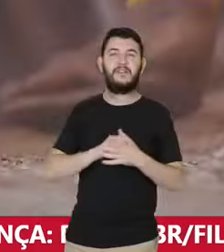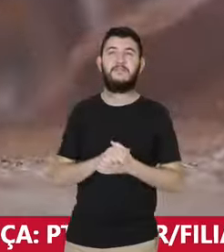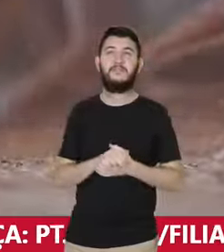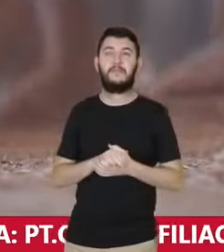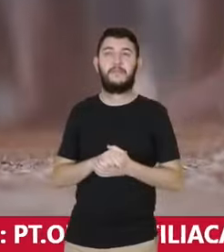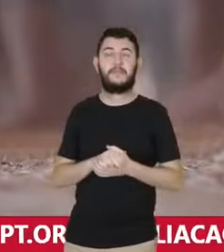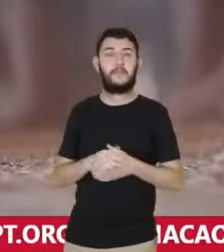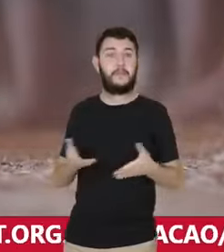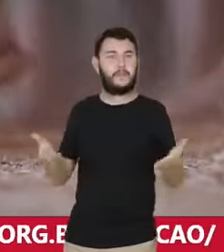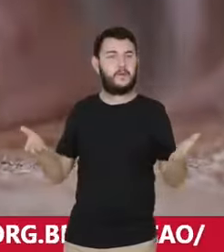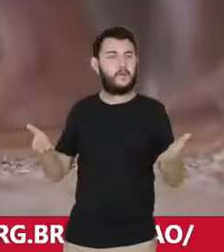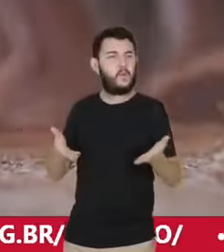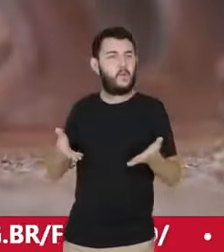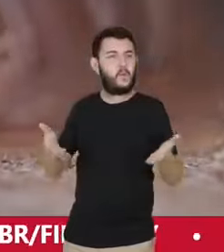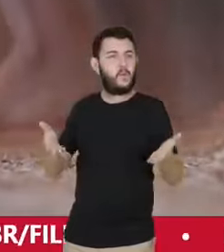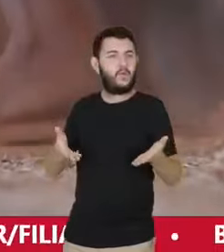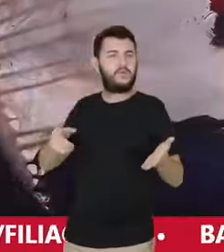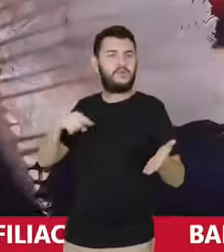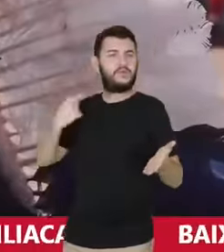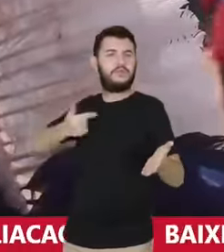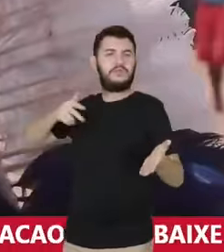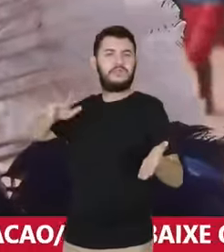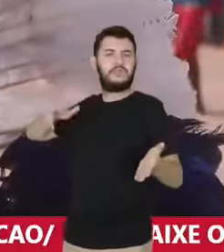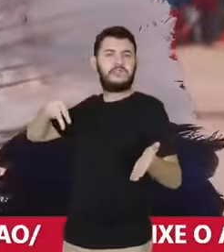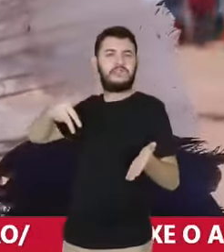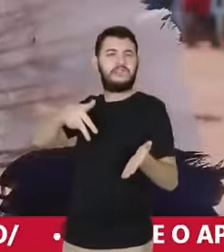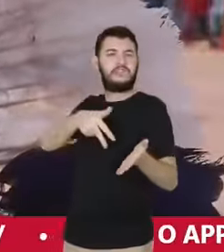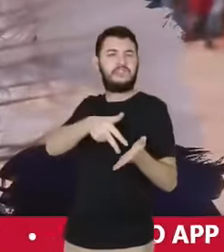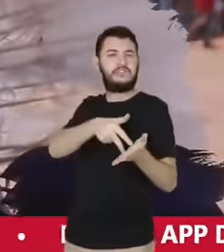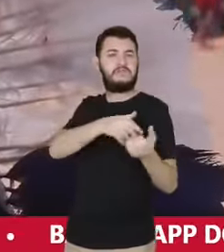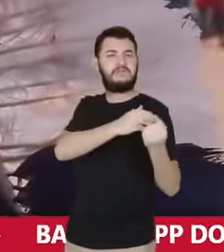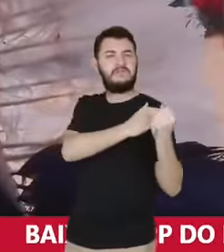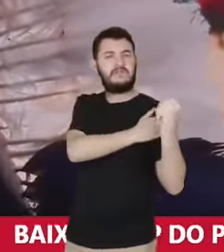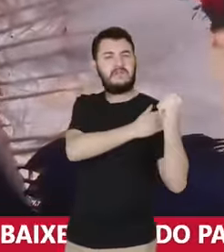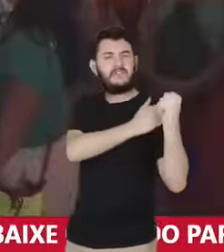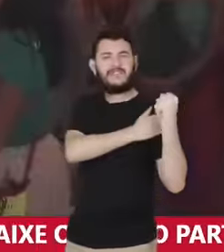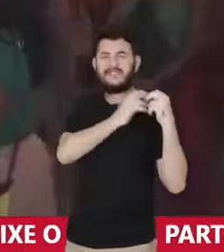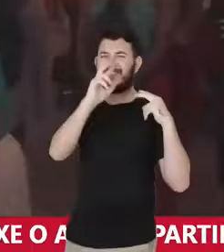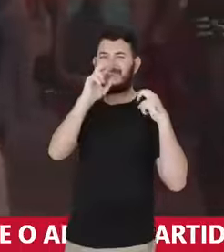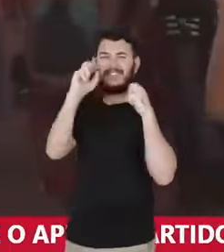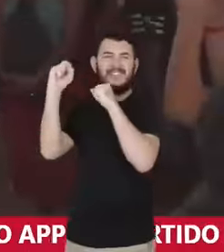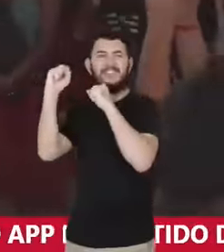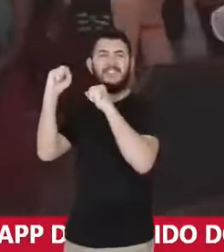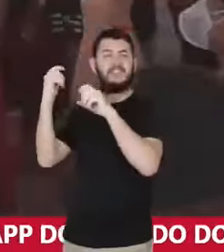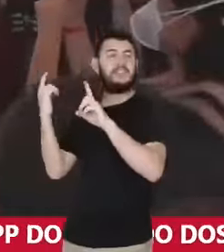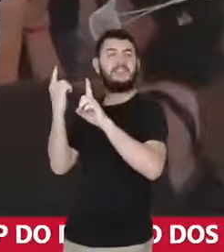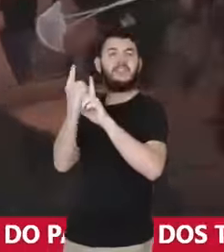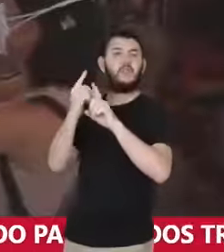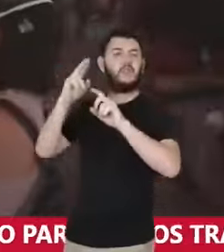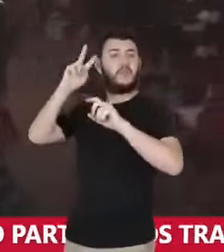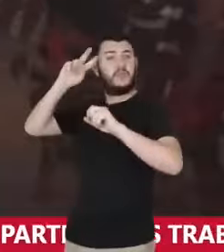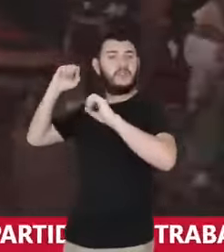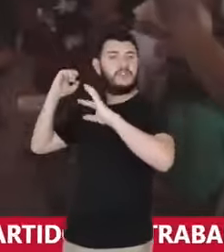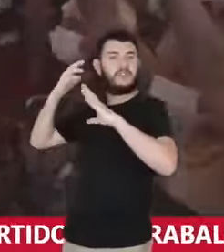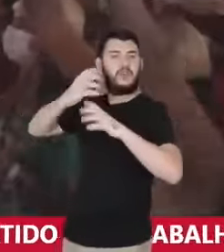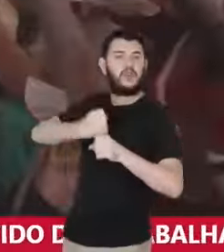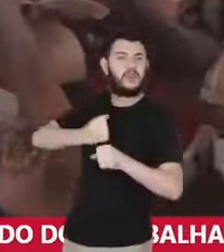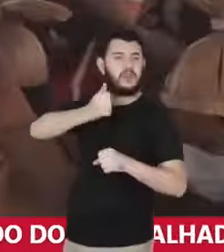viemos fortalecidas para esse encontro histórico para as mulheres indígenas. E nós somos